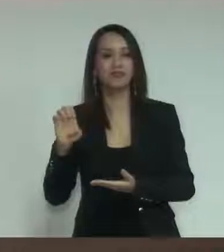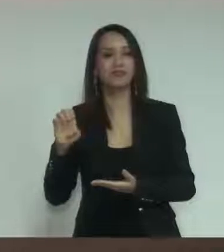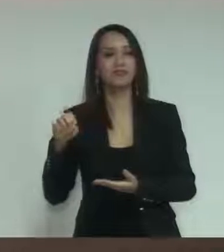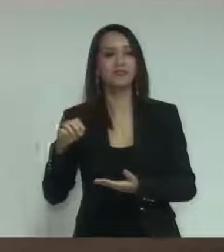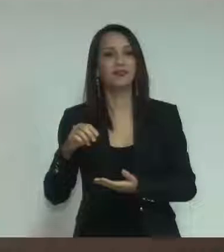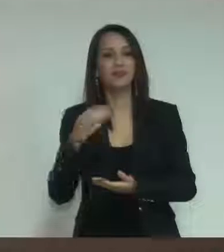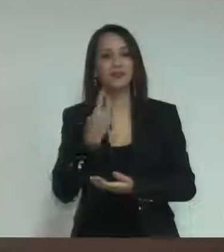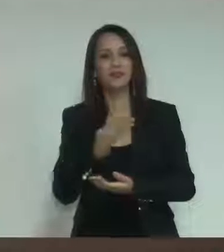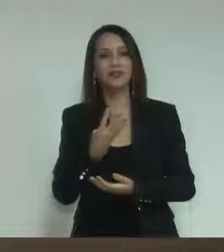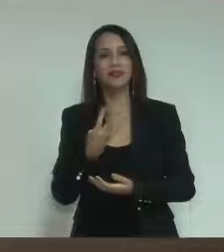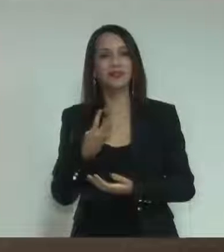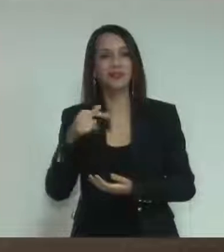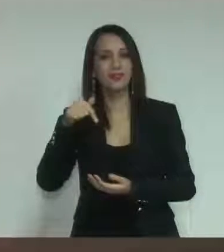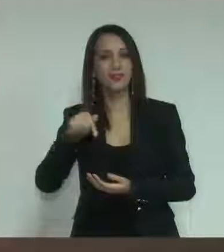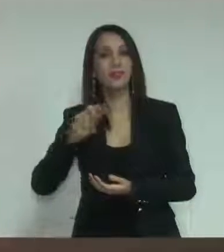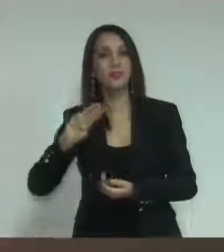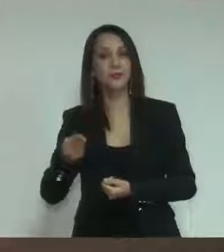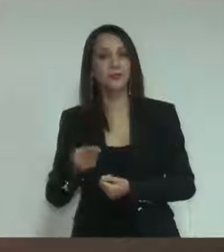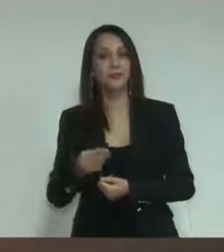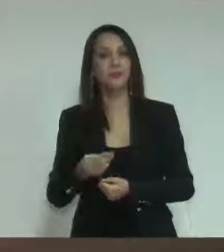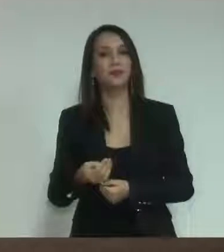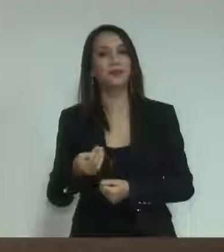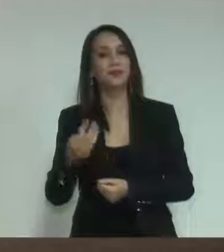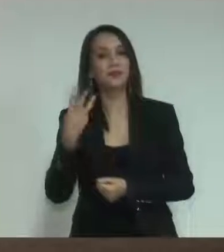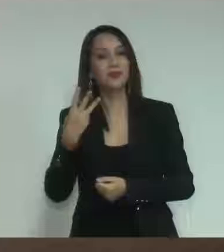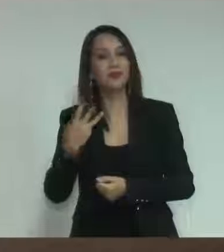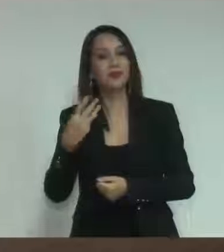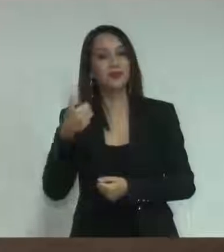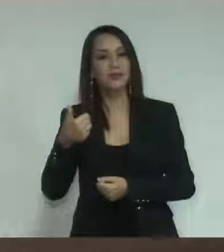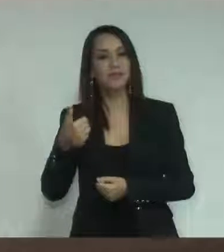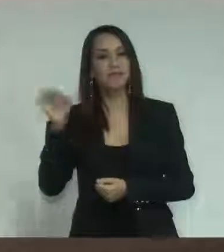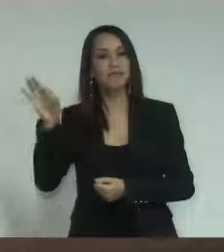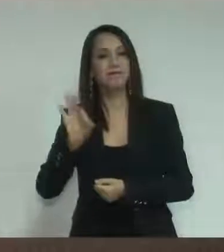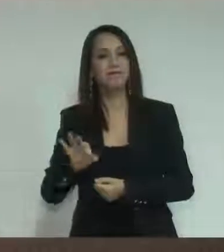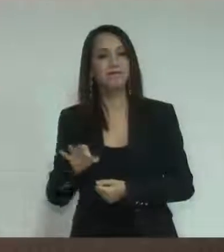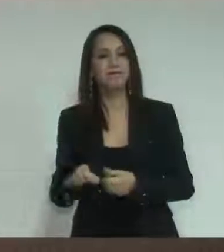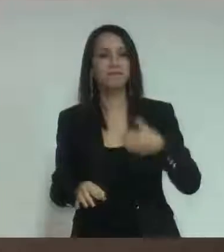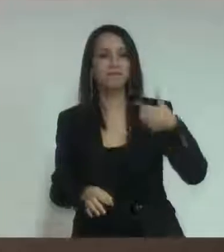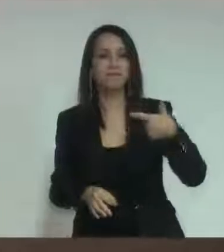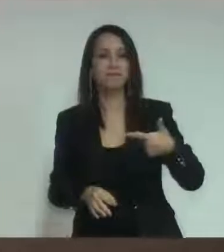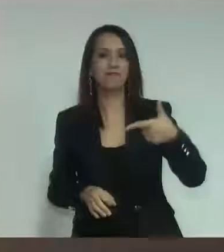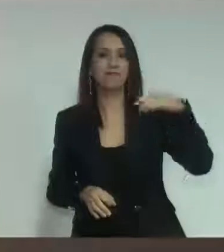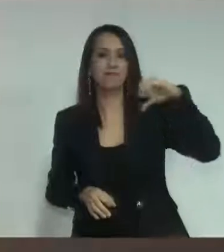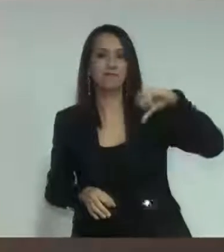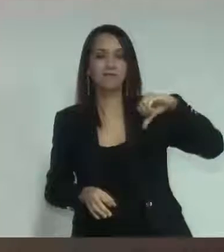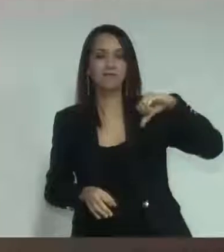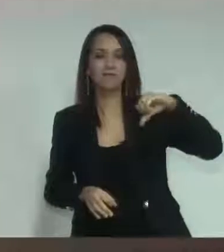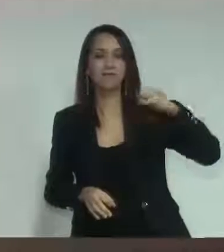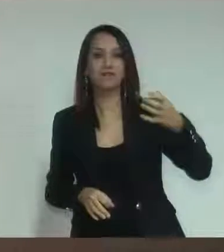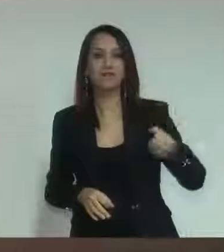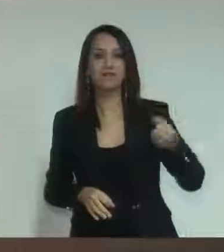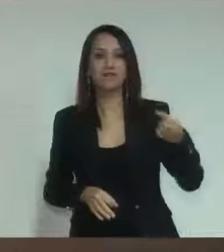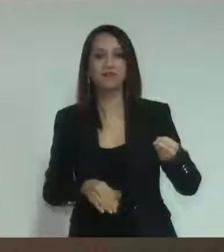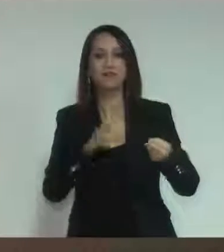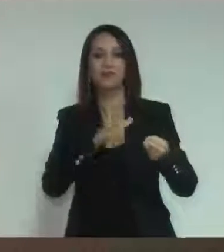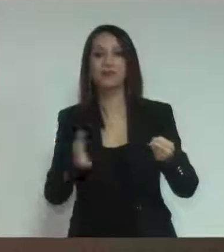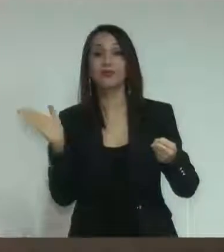milhões, 31%. E aí o que me deixou surpreso, 29% das pessoas votaram em branco e